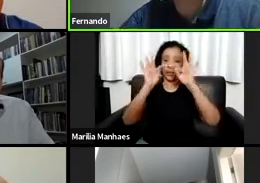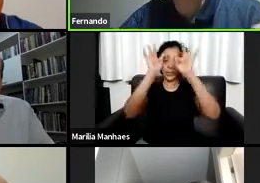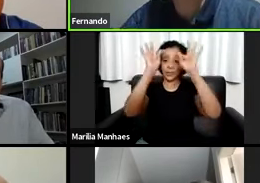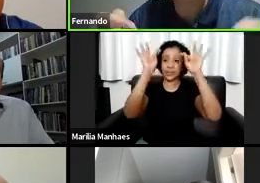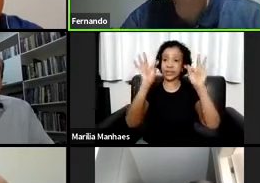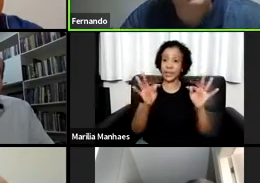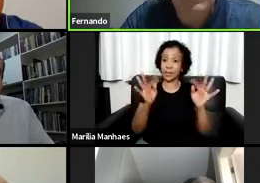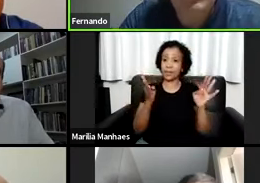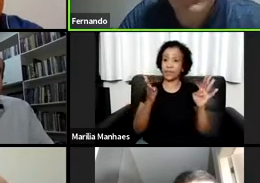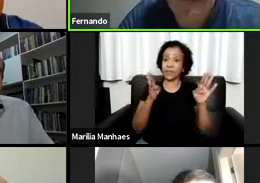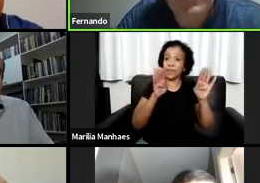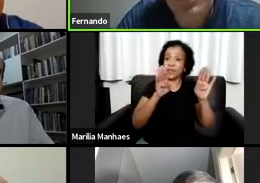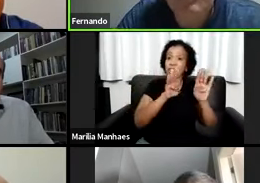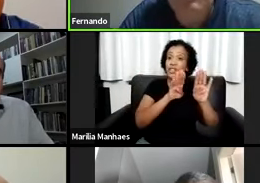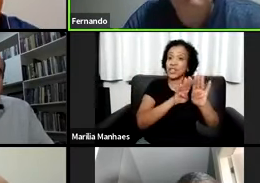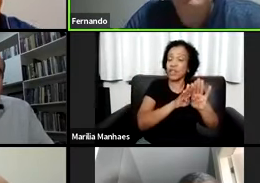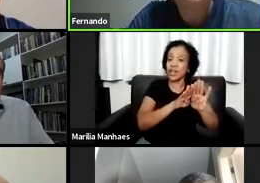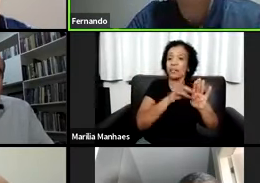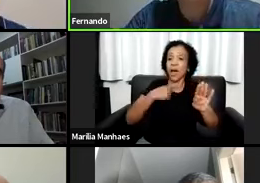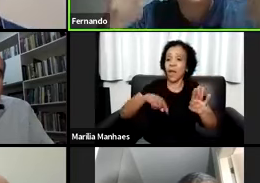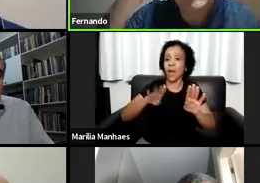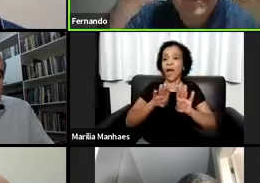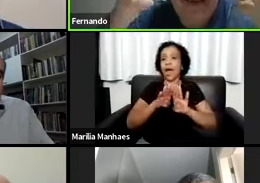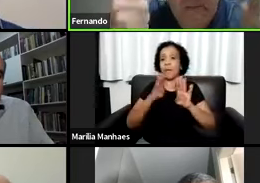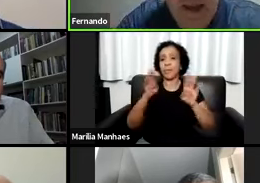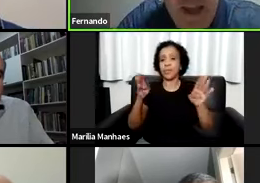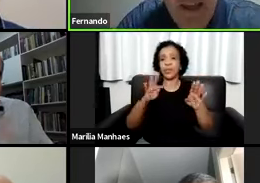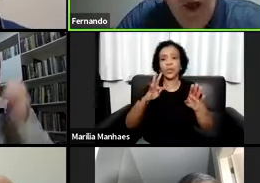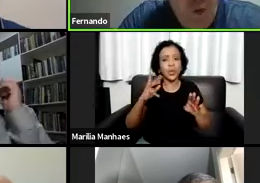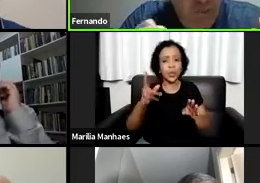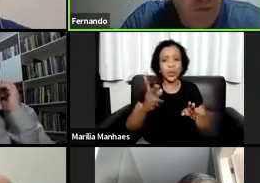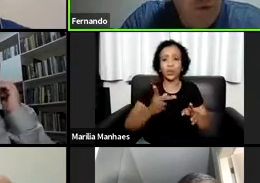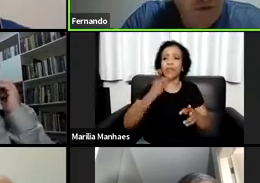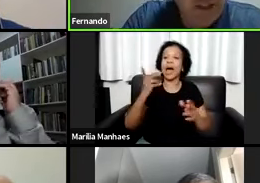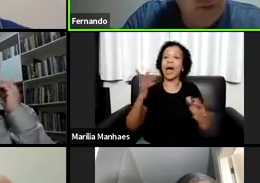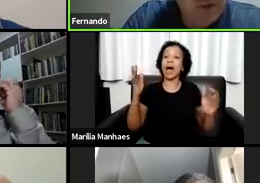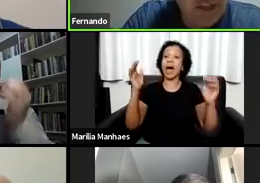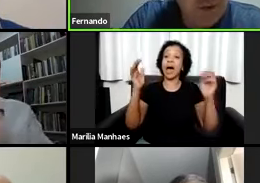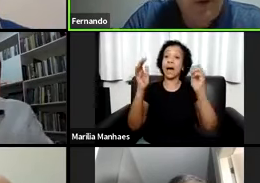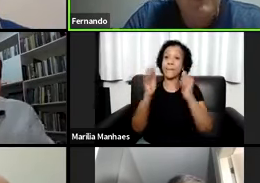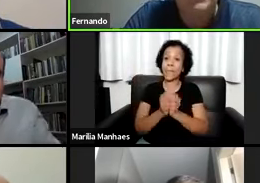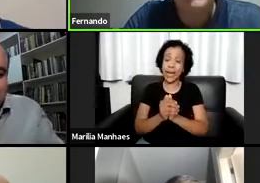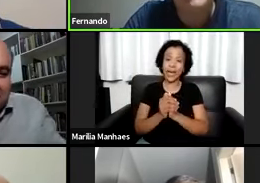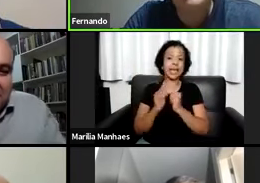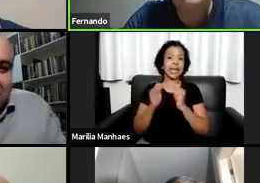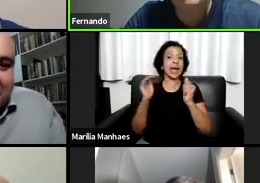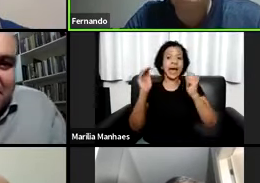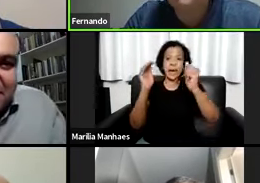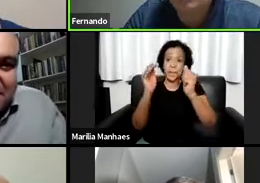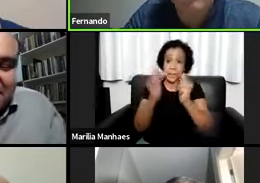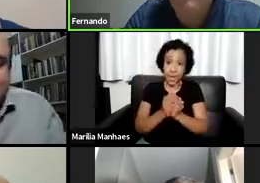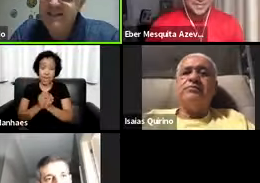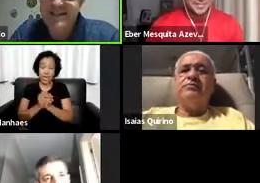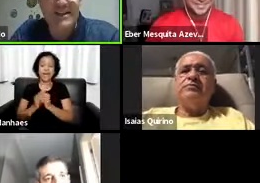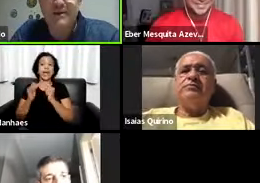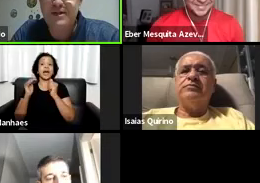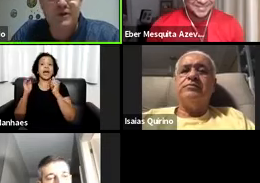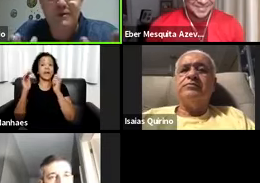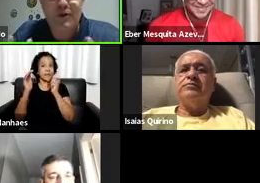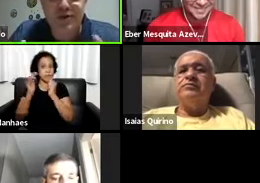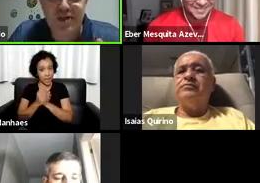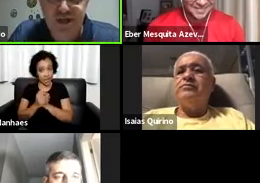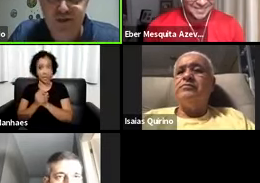nós falássemos juntos, pastores. Abre o seu microfone aí para a gente dizer amém com o povo de Deus que está nos acompanhando aqui. Dizer amém. Desculpa, amém, presidente,